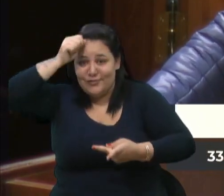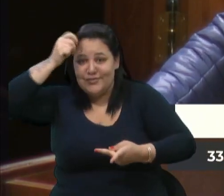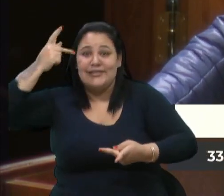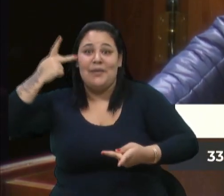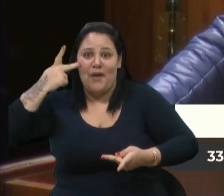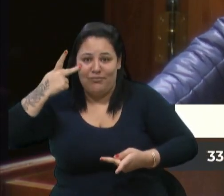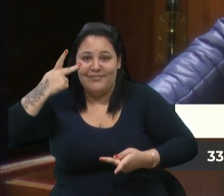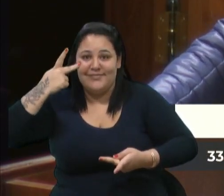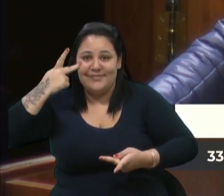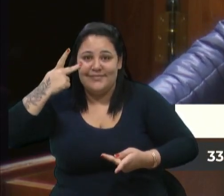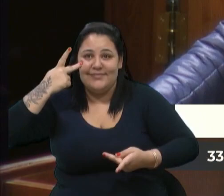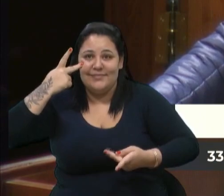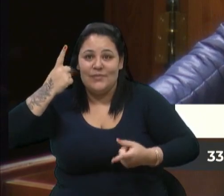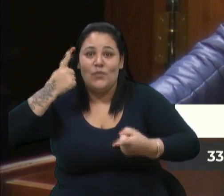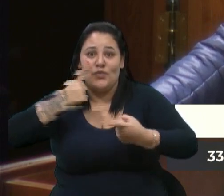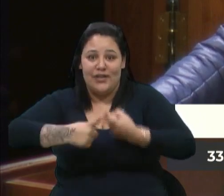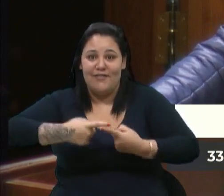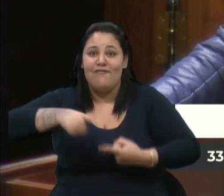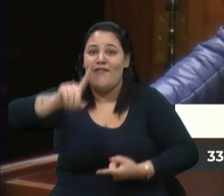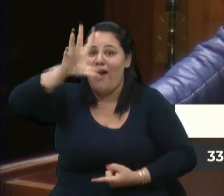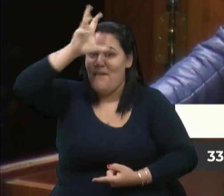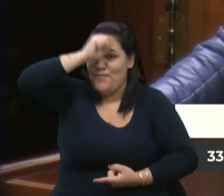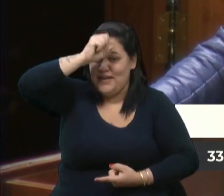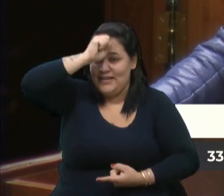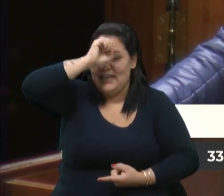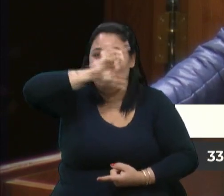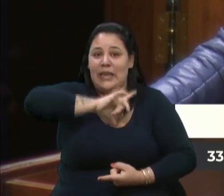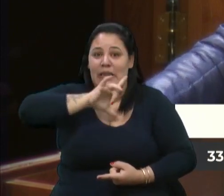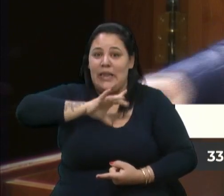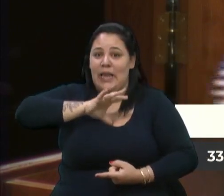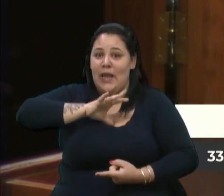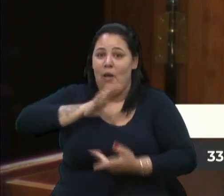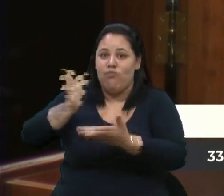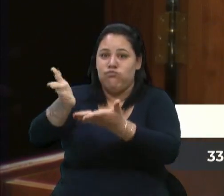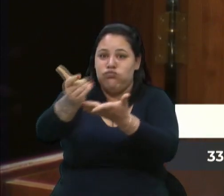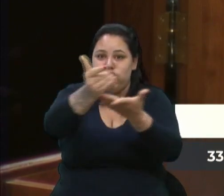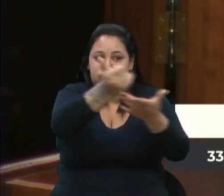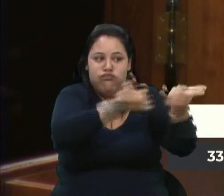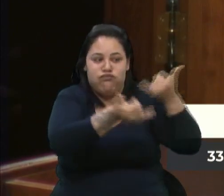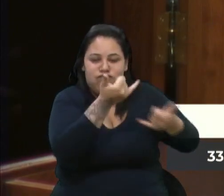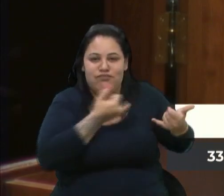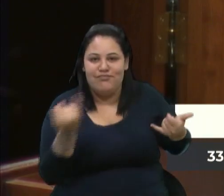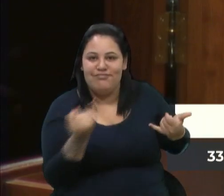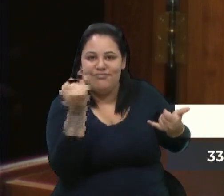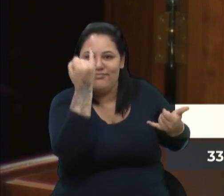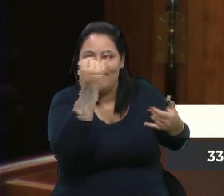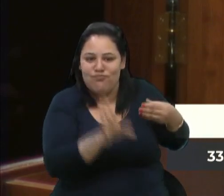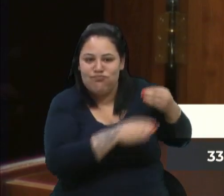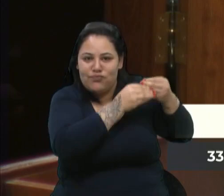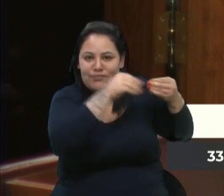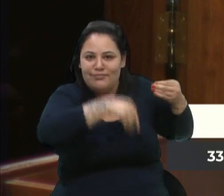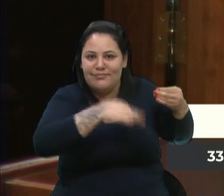porque vai aprender e vai trazer muita informação importante, vereadora Gladys.